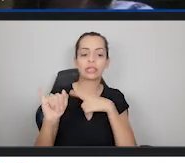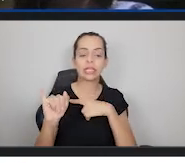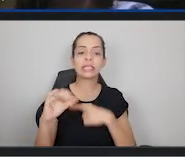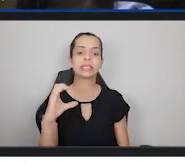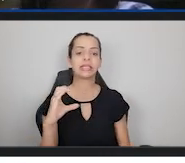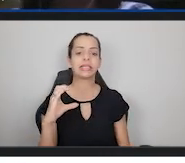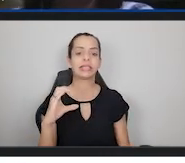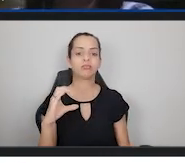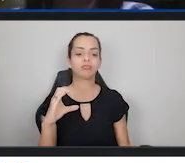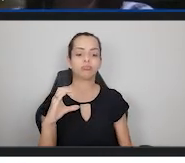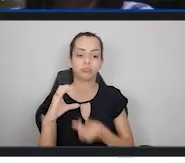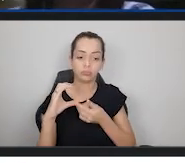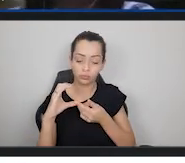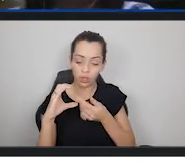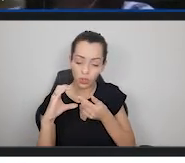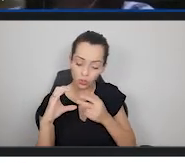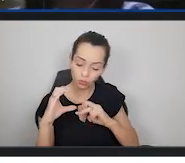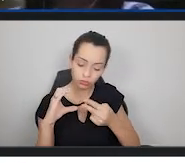até chegar lá na carga,